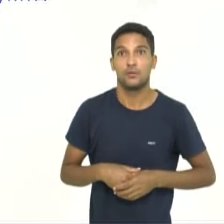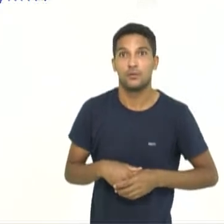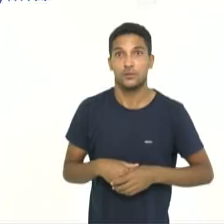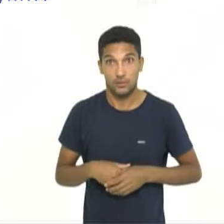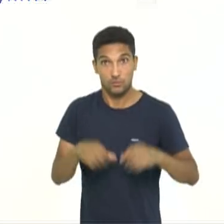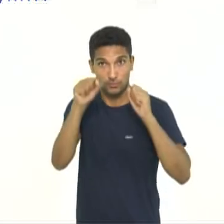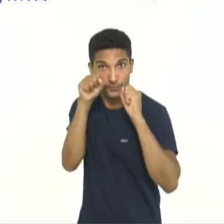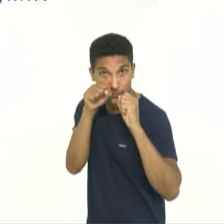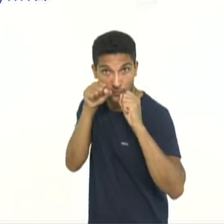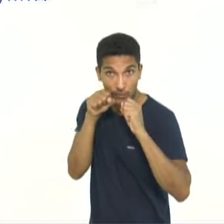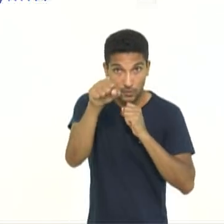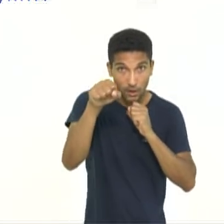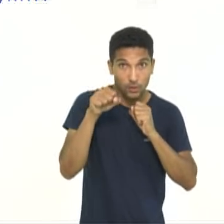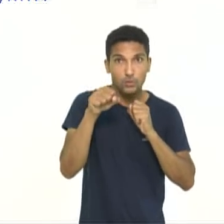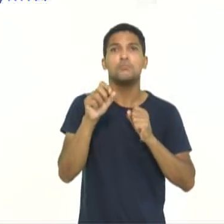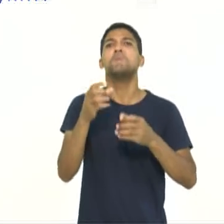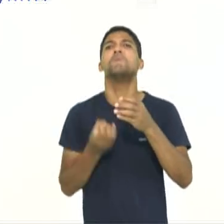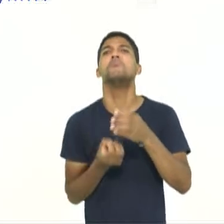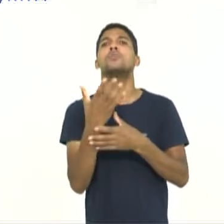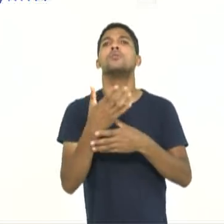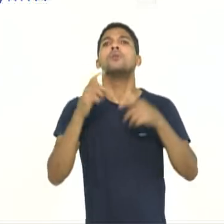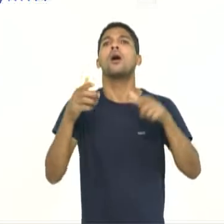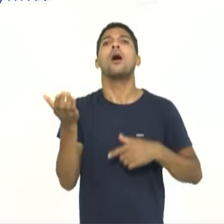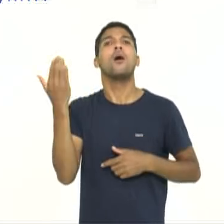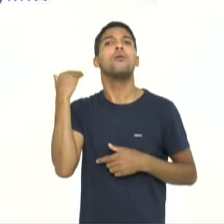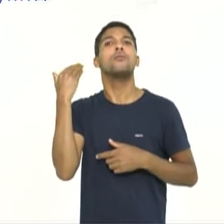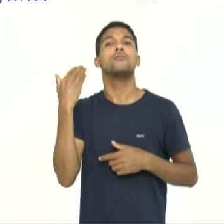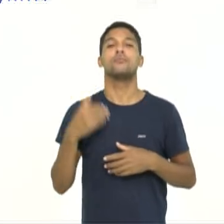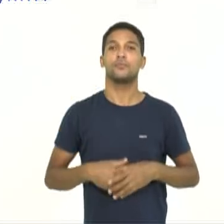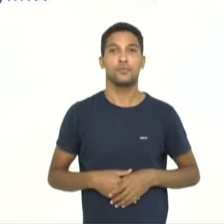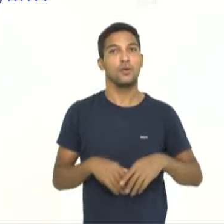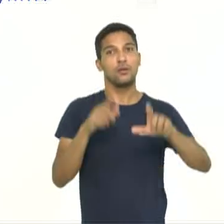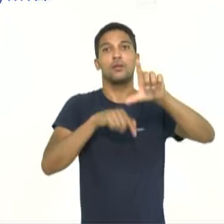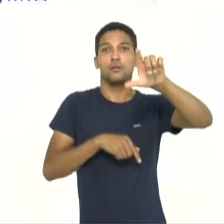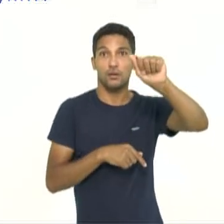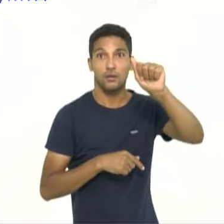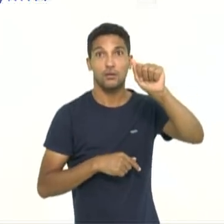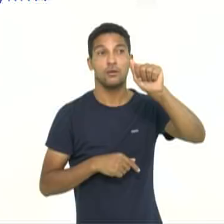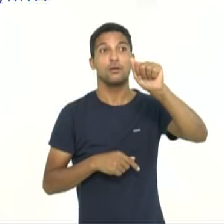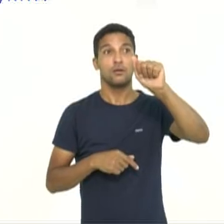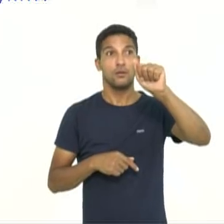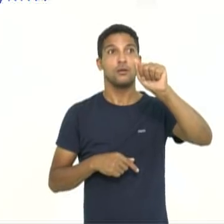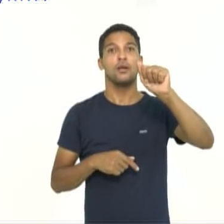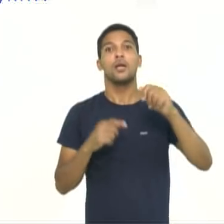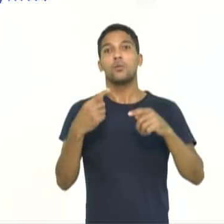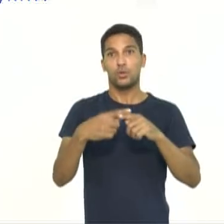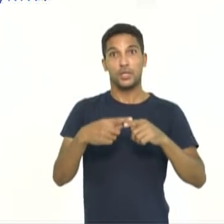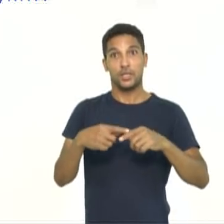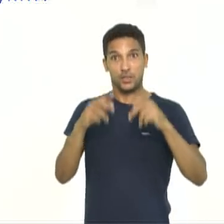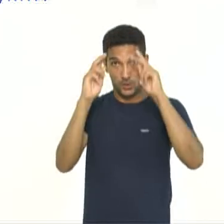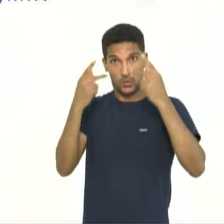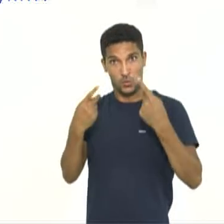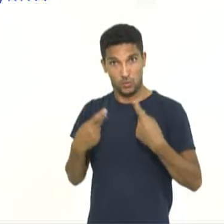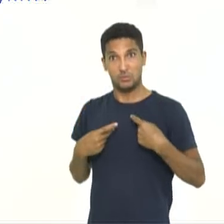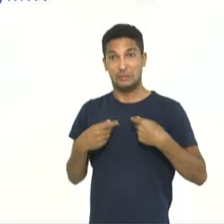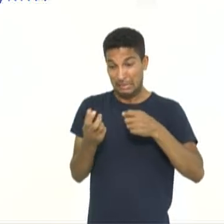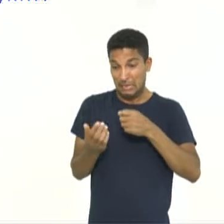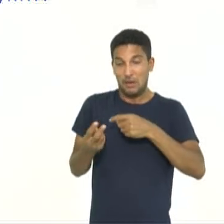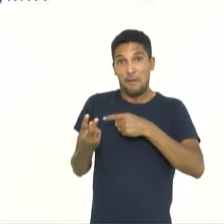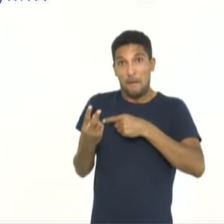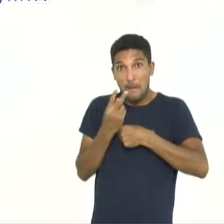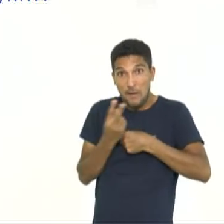aulas, algumas dessas lutas, algumas dessas artes marciais, a gente vai falar mais especificamente para